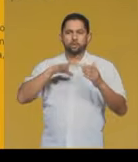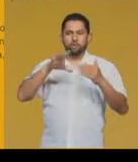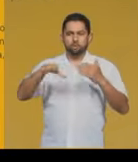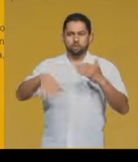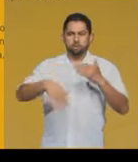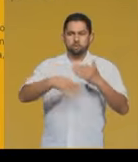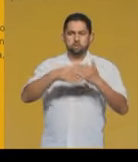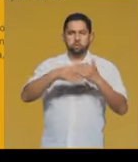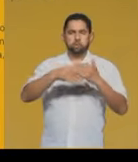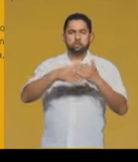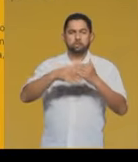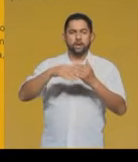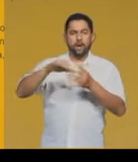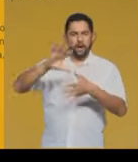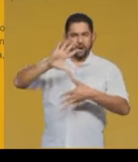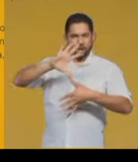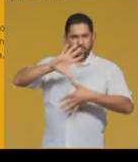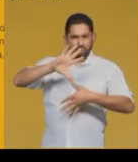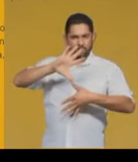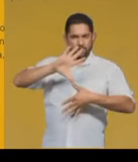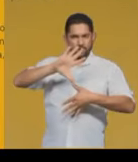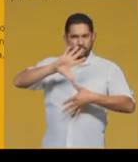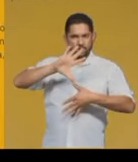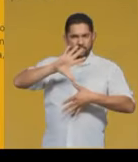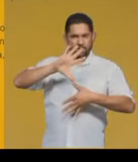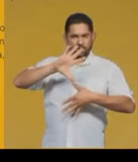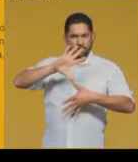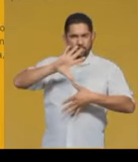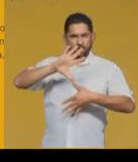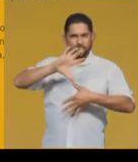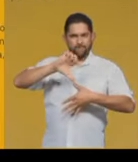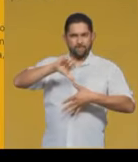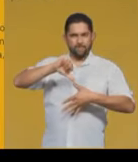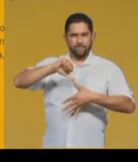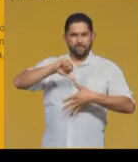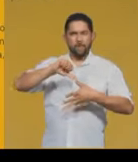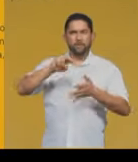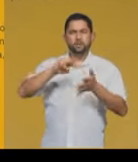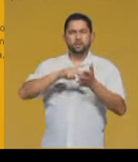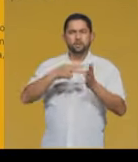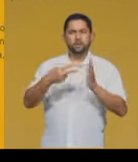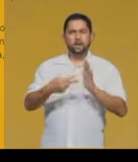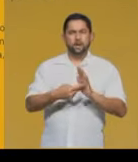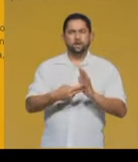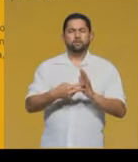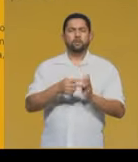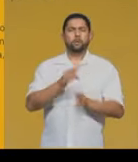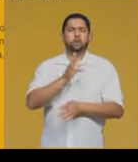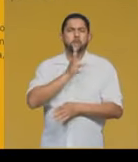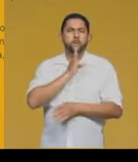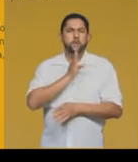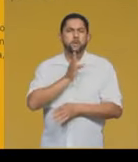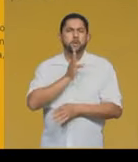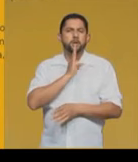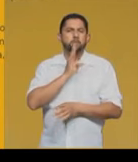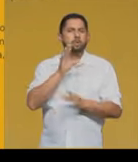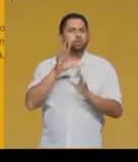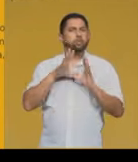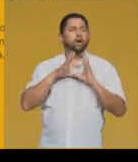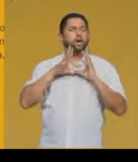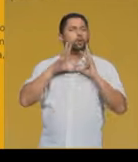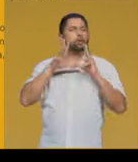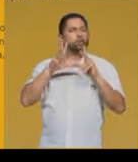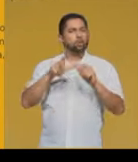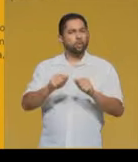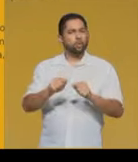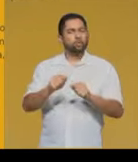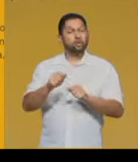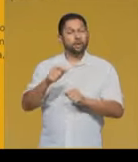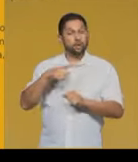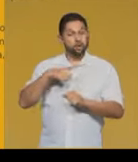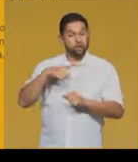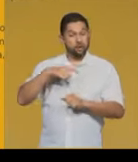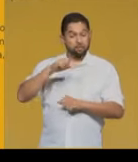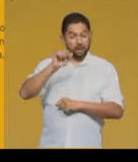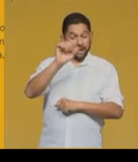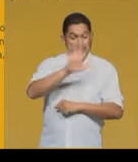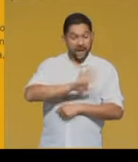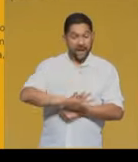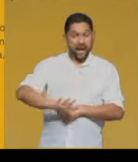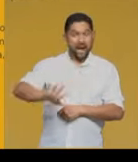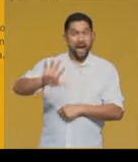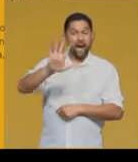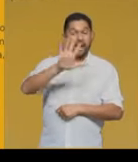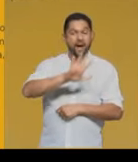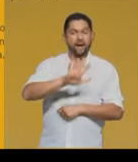europeus significa que os conhecimentos dos ameríndios sobre o território foram ignorados pela cartografia